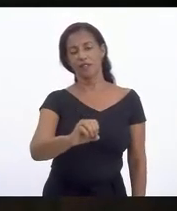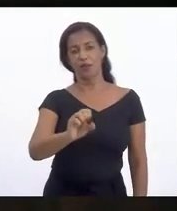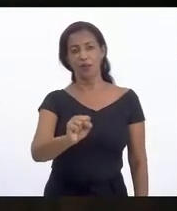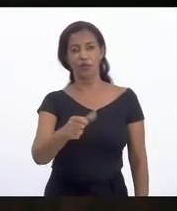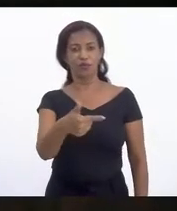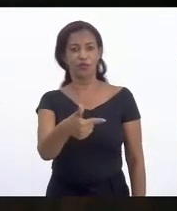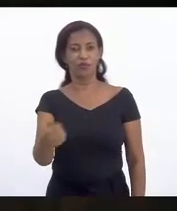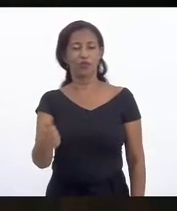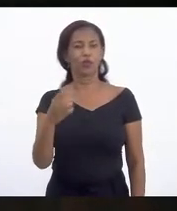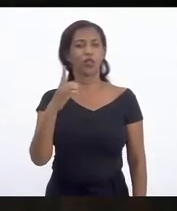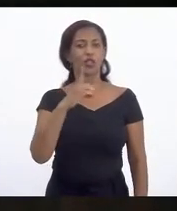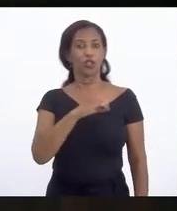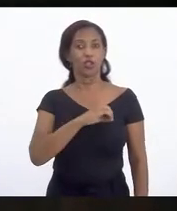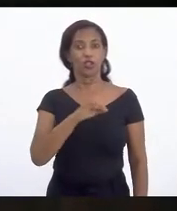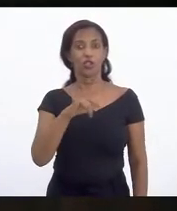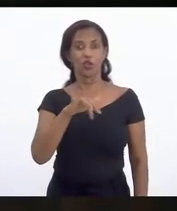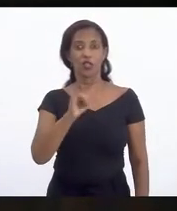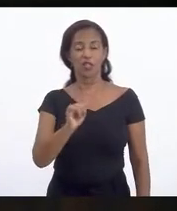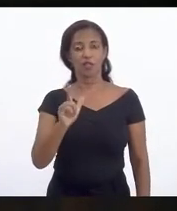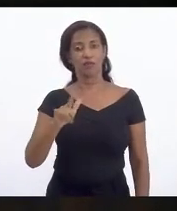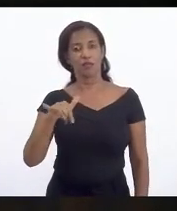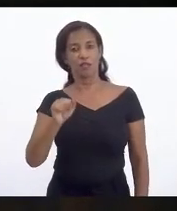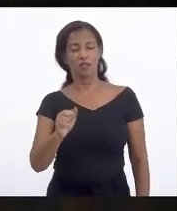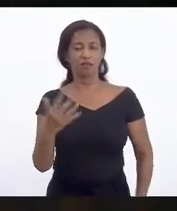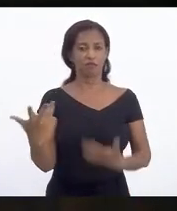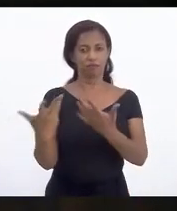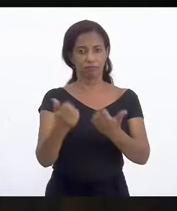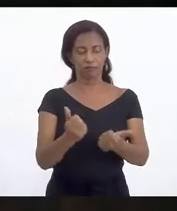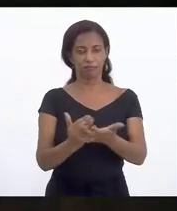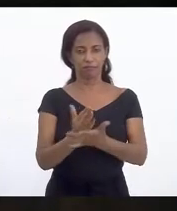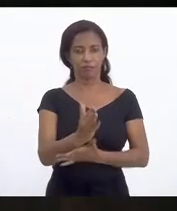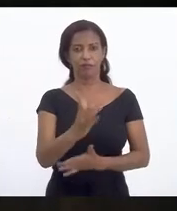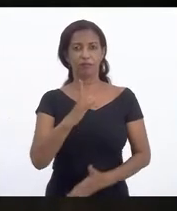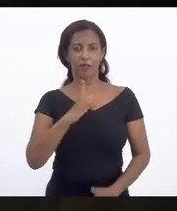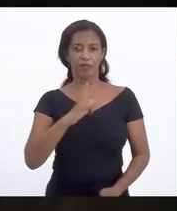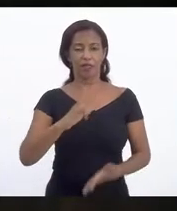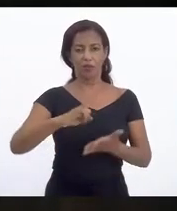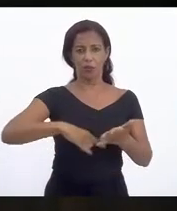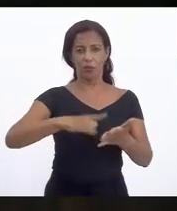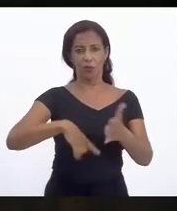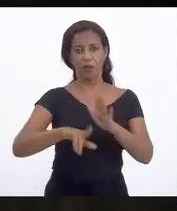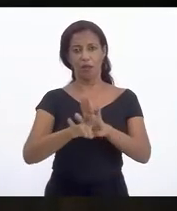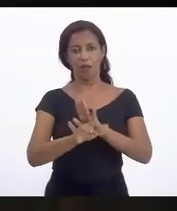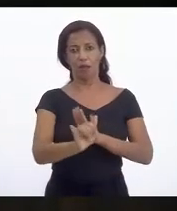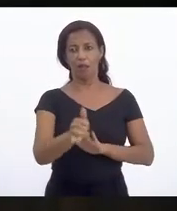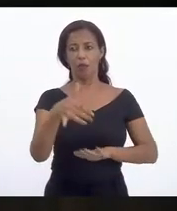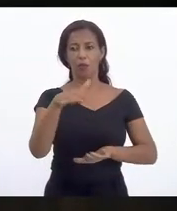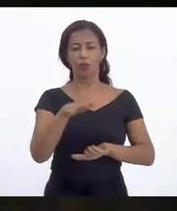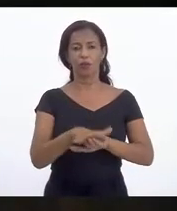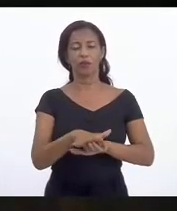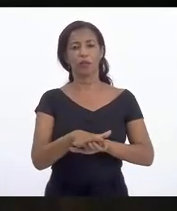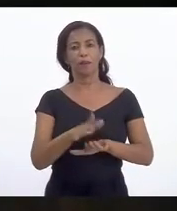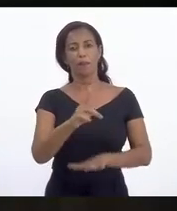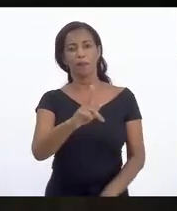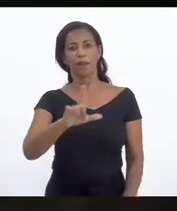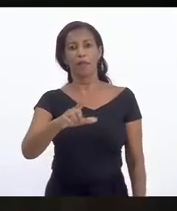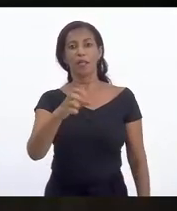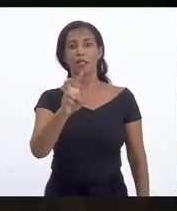4908/2021, deputado Dionísio Lins. Senhores que aprovam, permaneçam como estão, aprovado. Há sobre a mesa a inclusão na ordem do dia, o PL